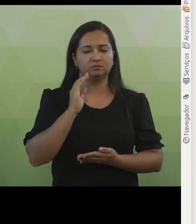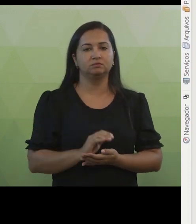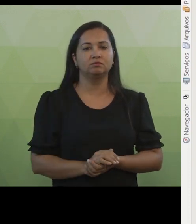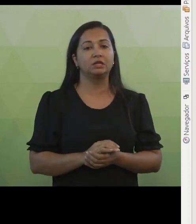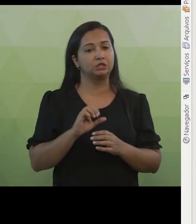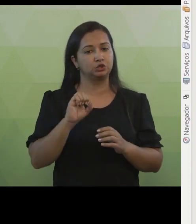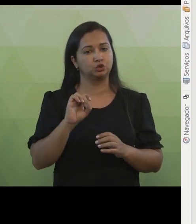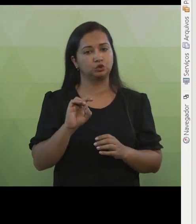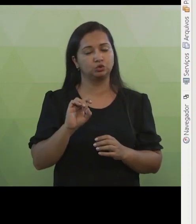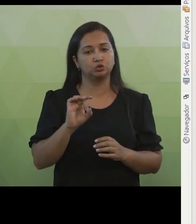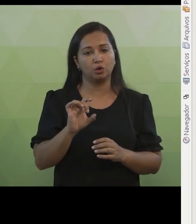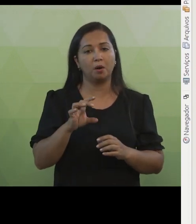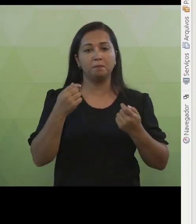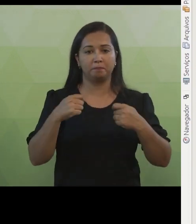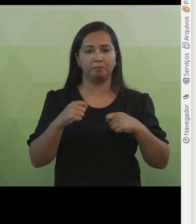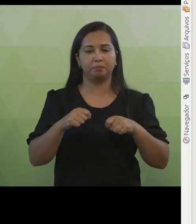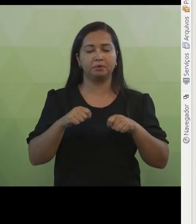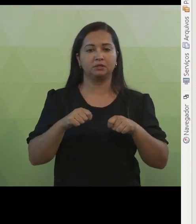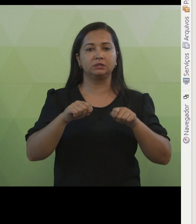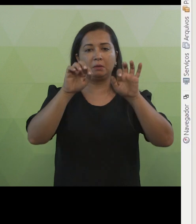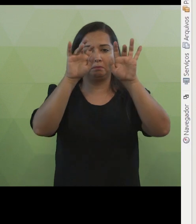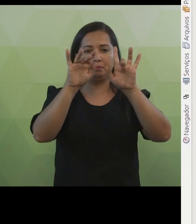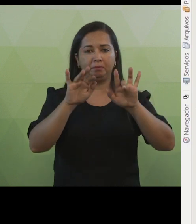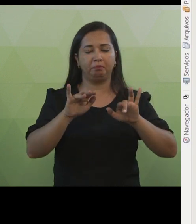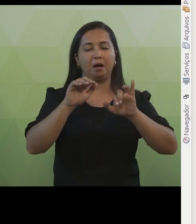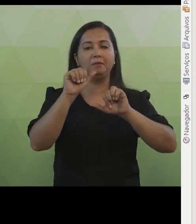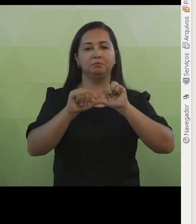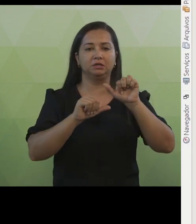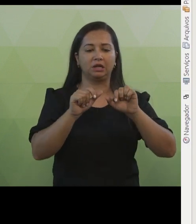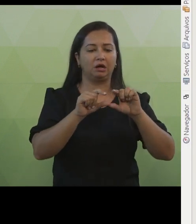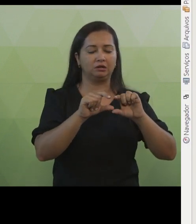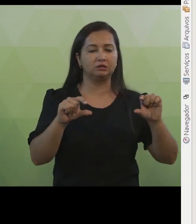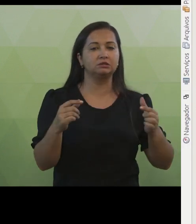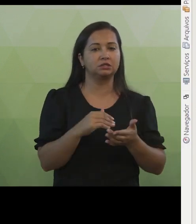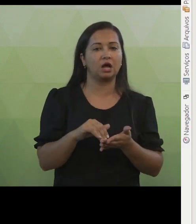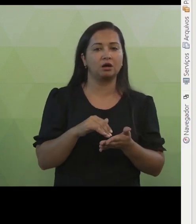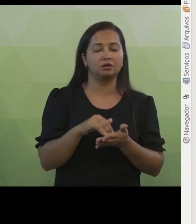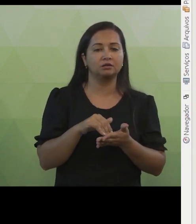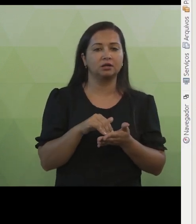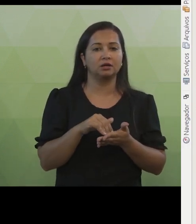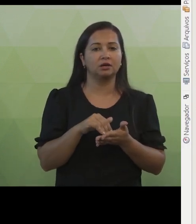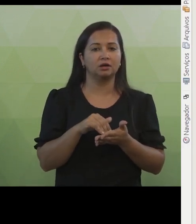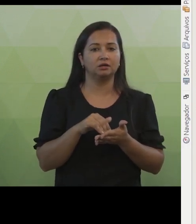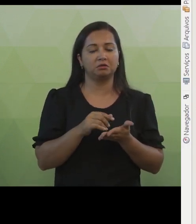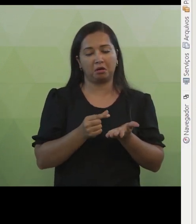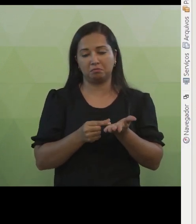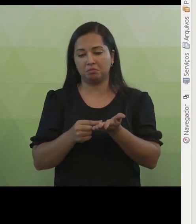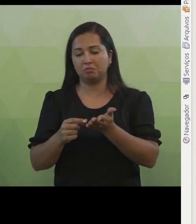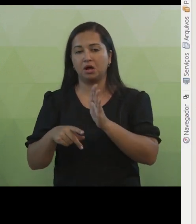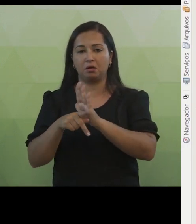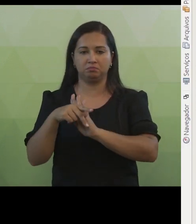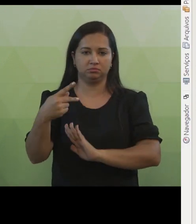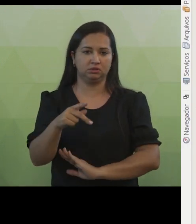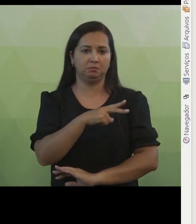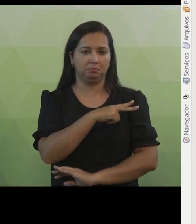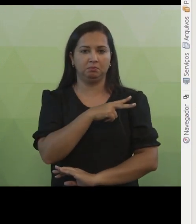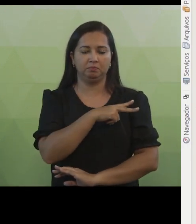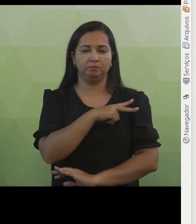a escrita dessa subclasse secretário com seus métodos devidos